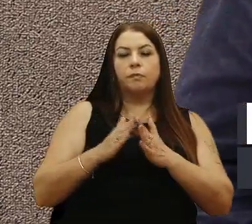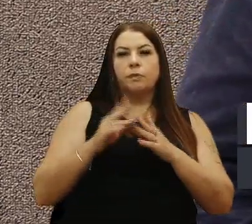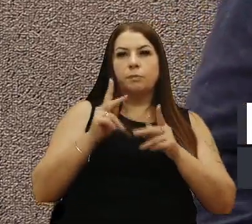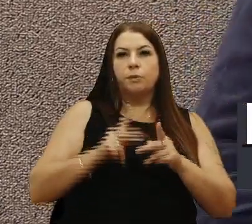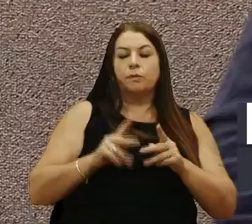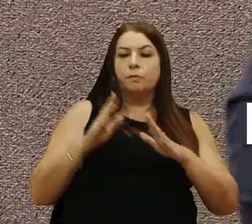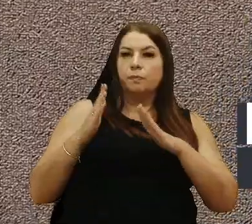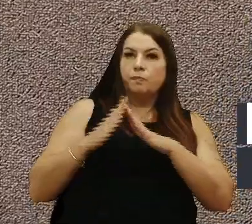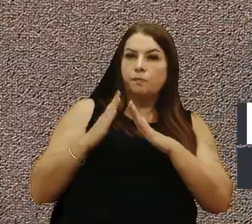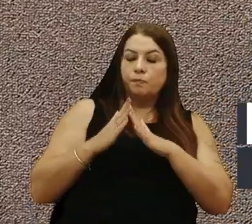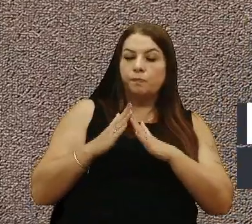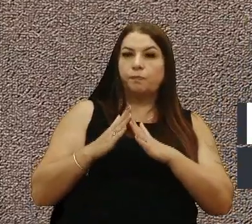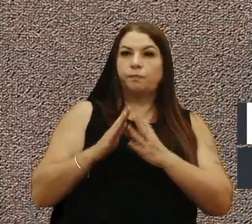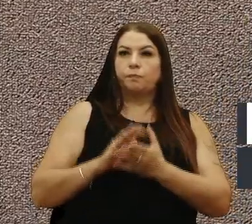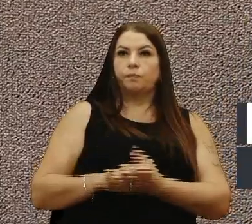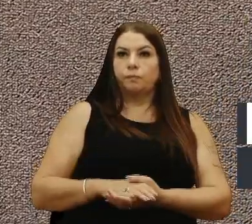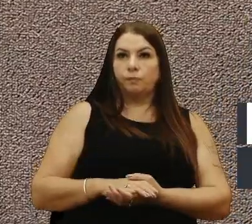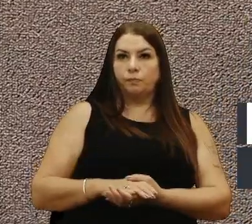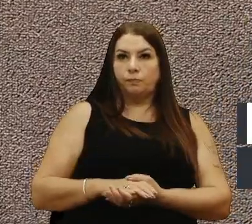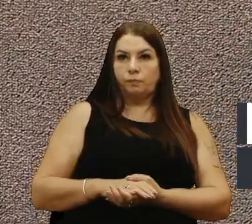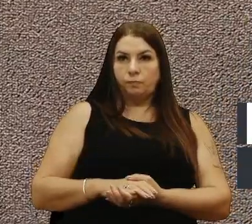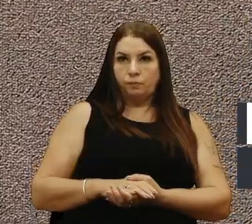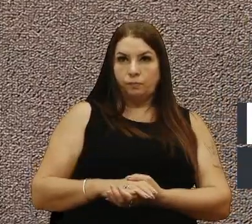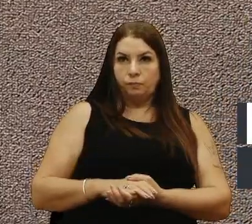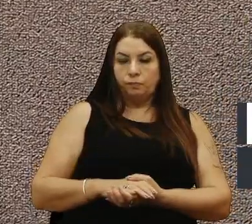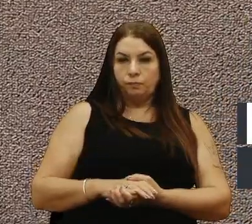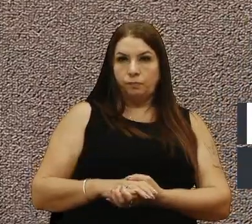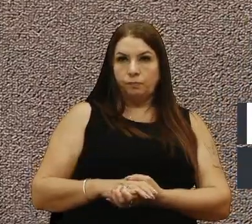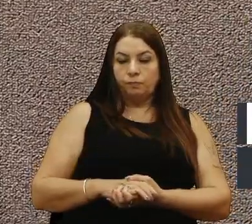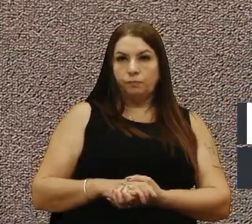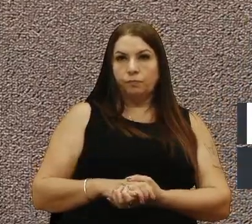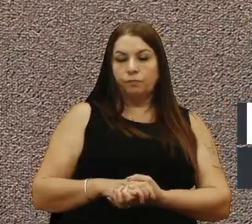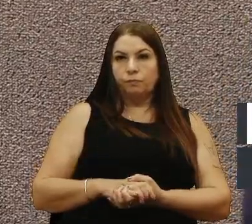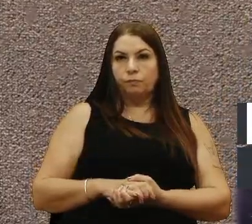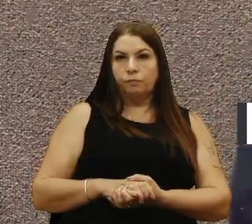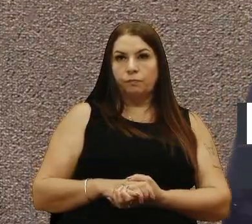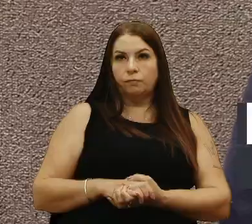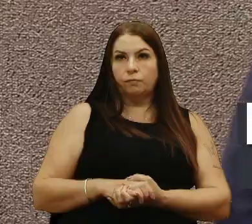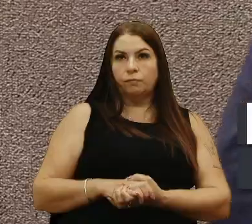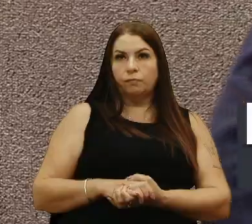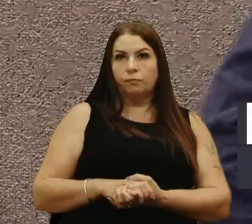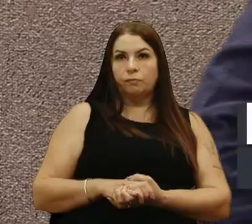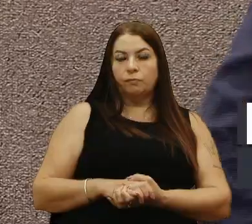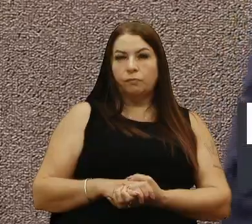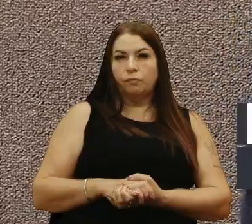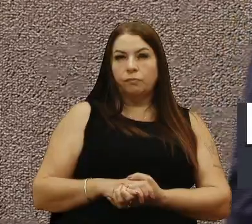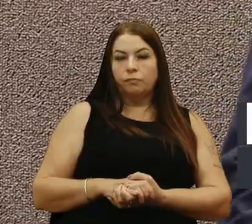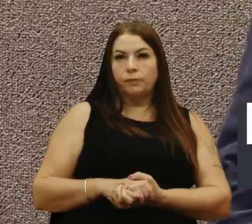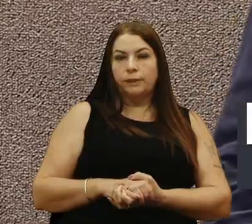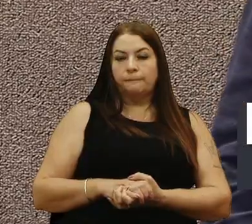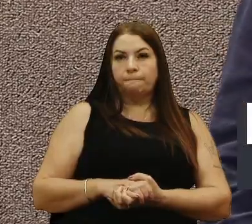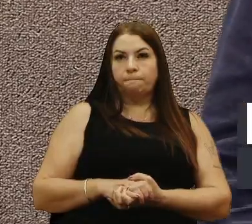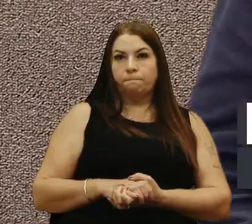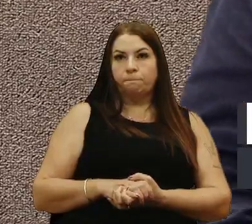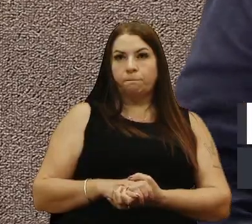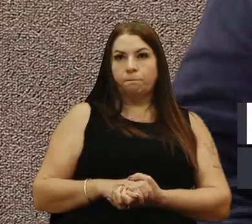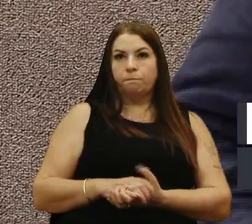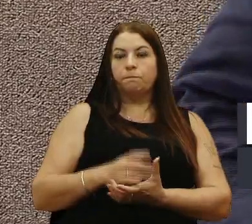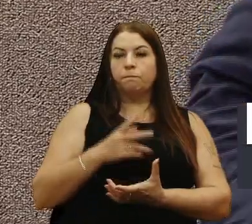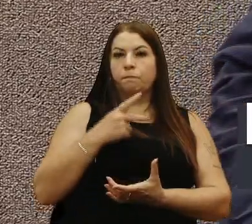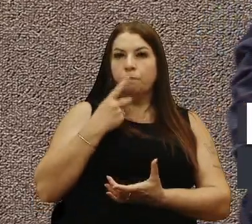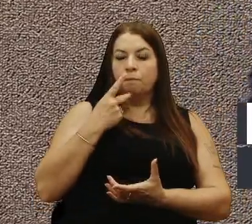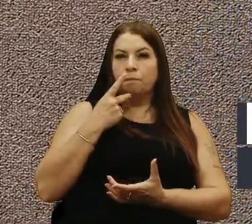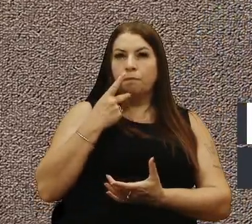está em casa, e dizer que o assento da UAB